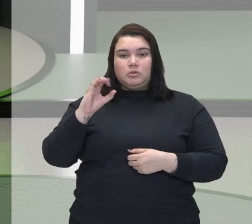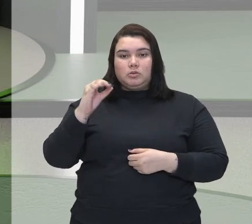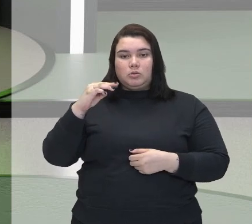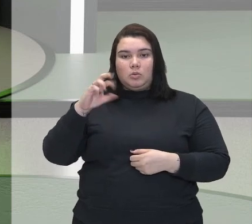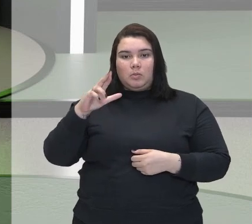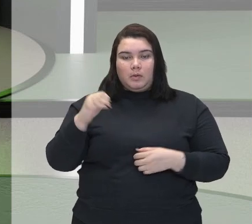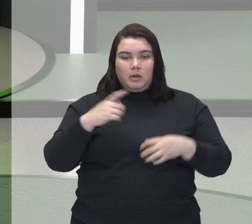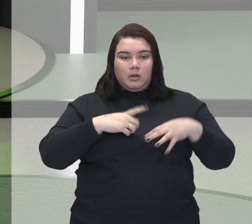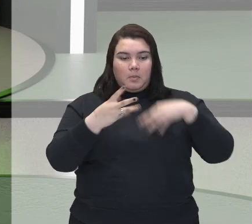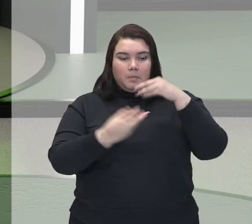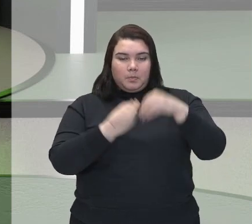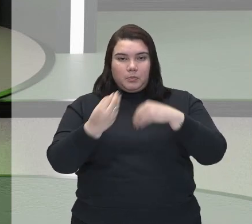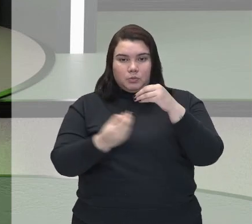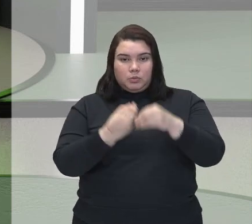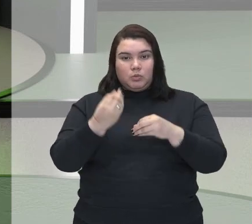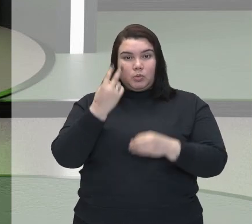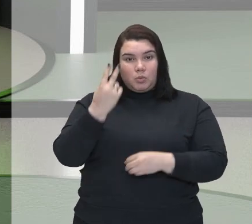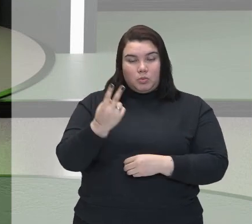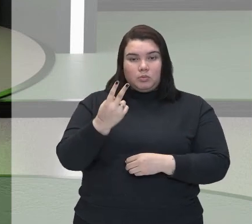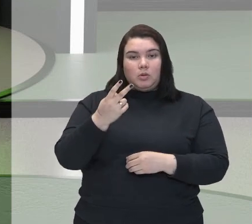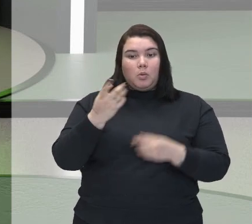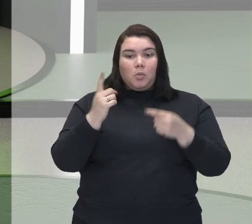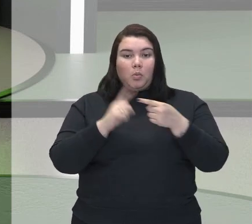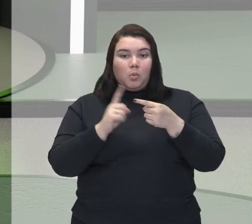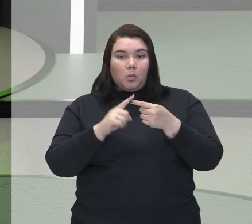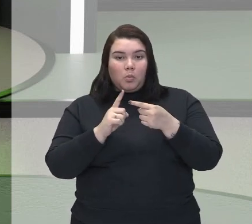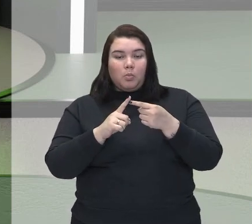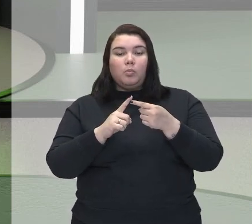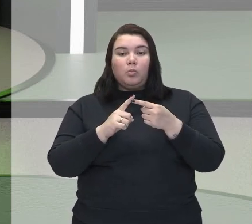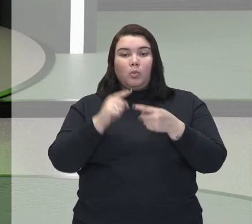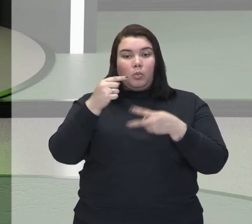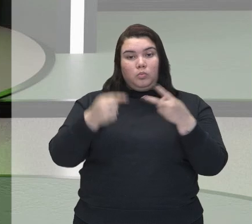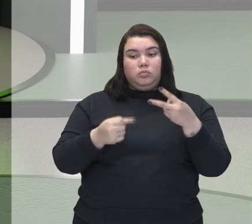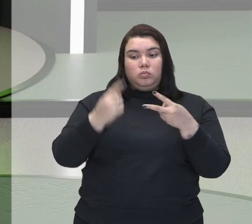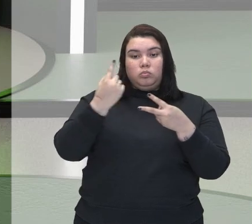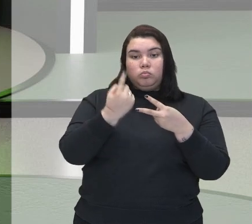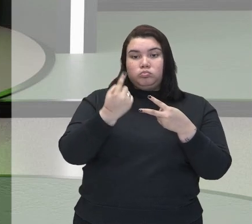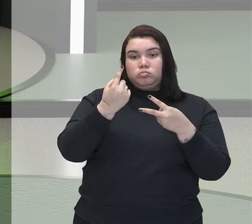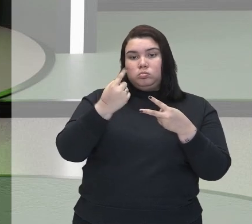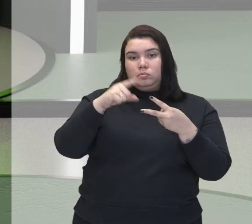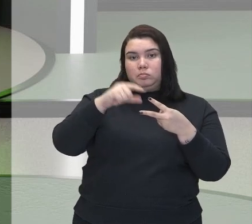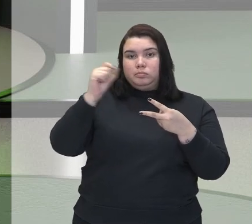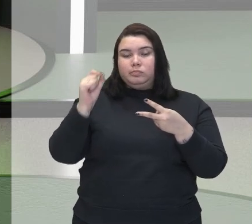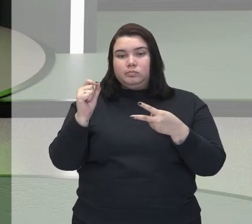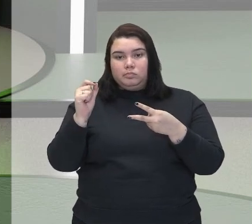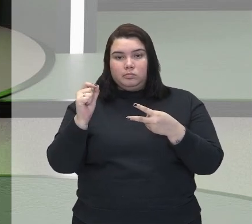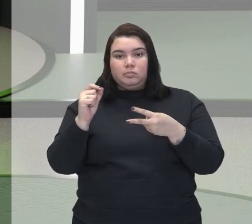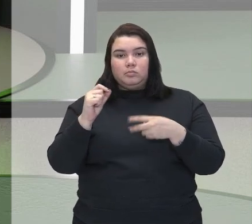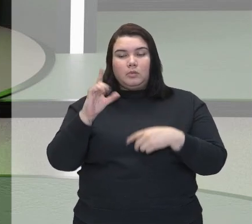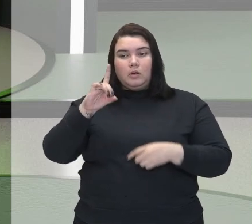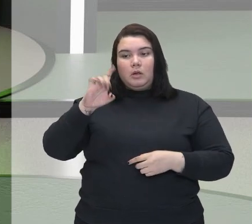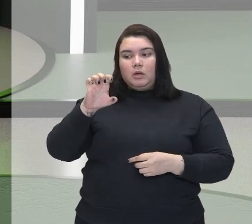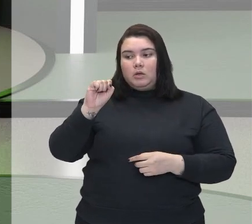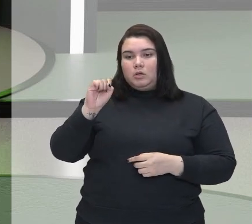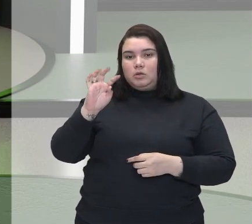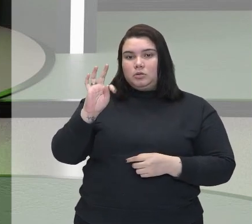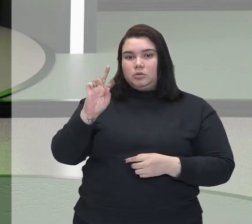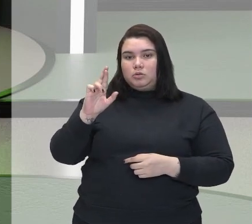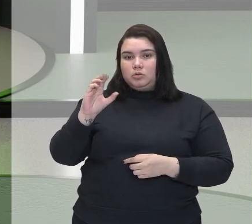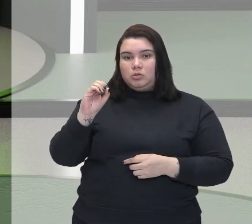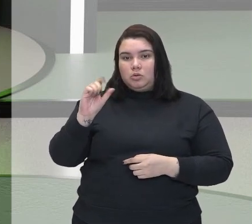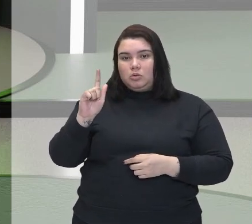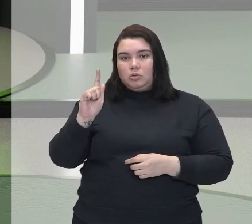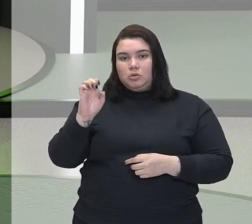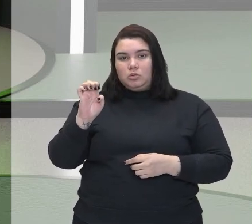mistura racêmica, ele tinha ali dois isômeros. Um desses isômeros aqui, como eu mostrei agora, o destrógeno, ele é